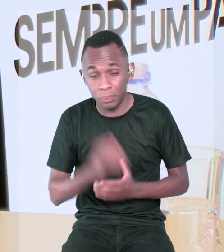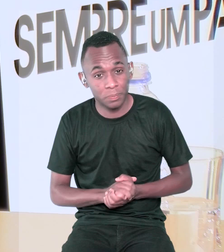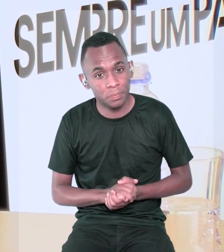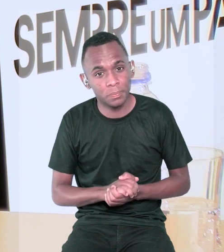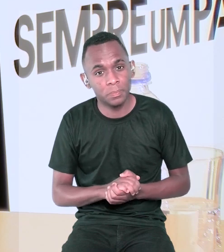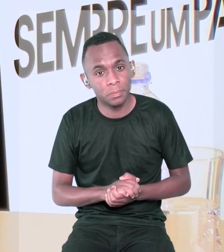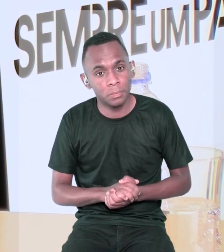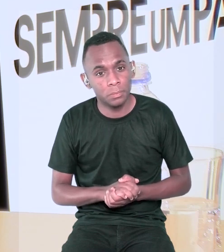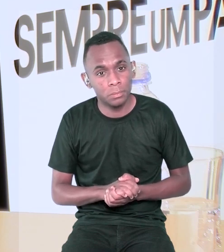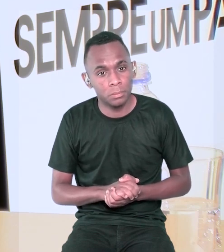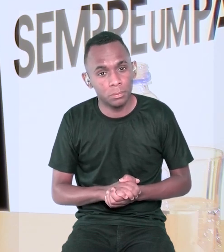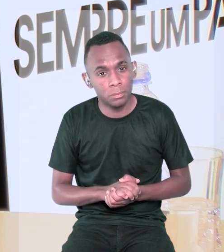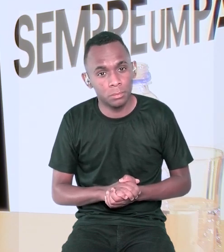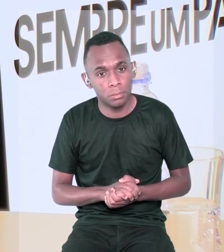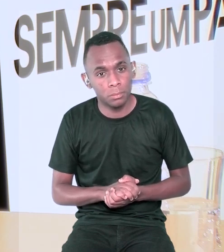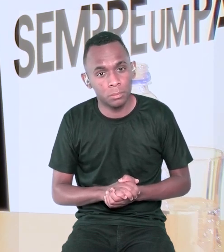horroroso.